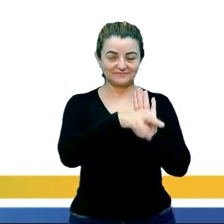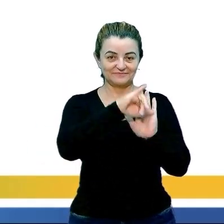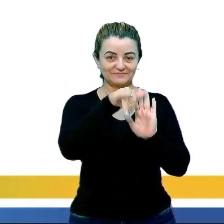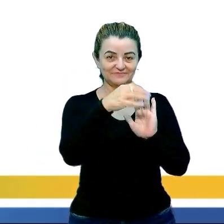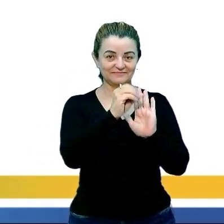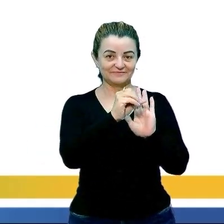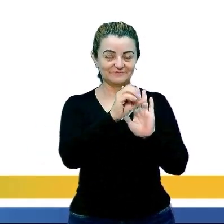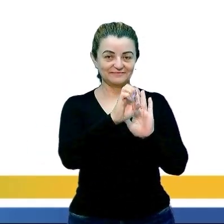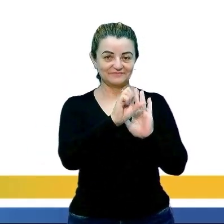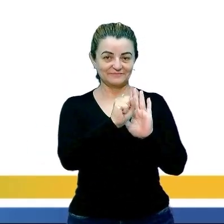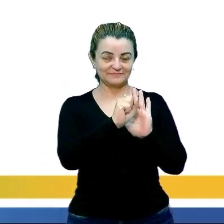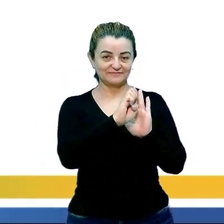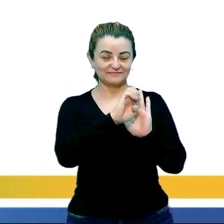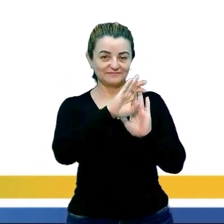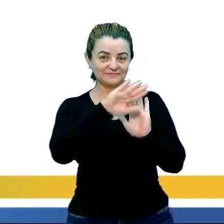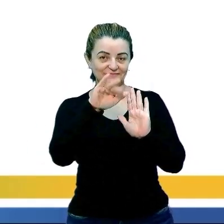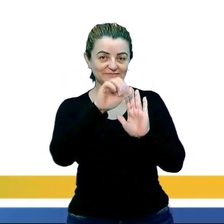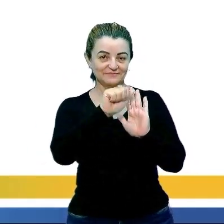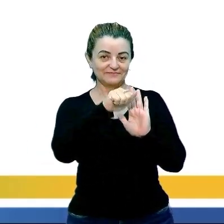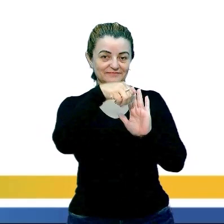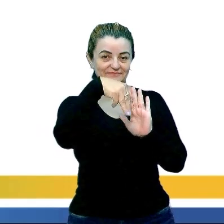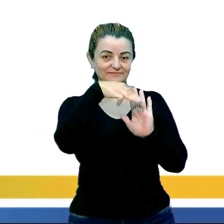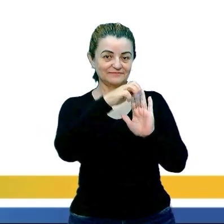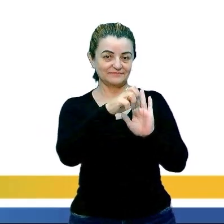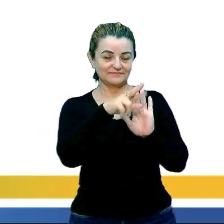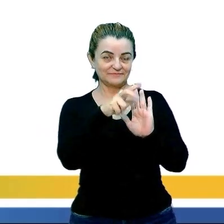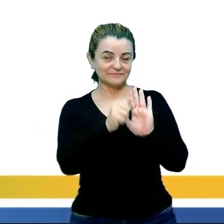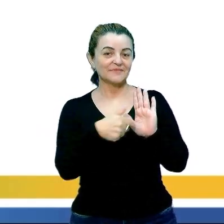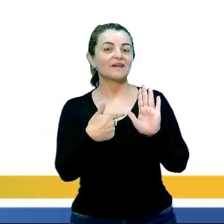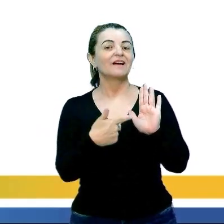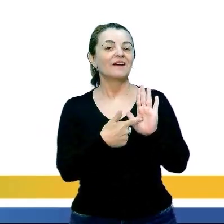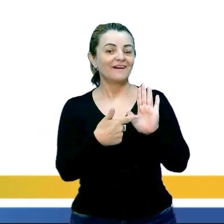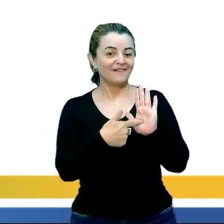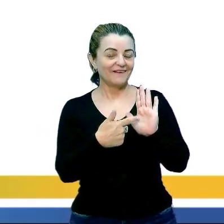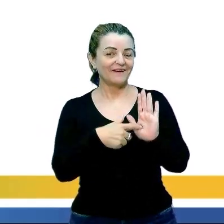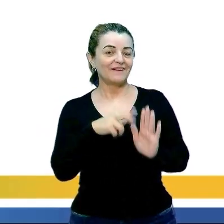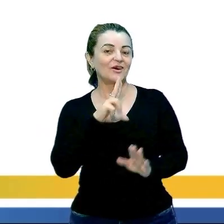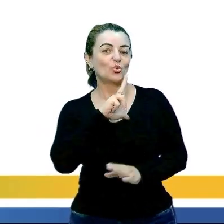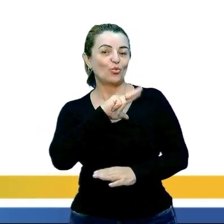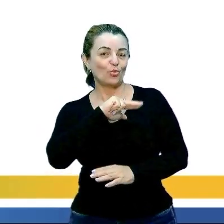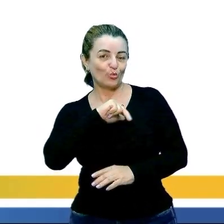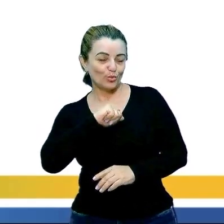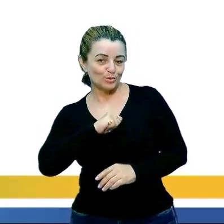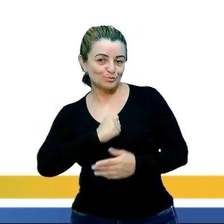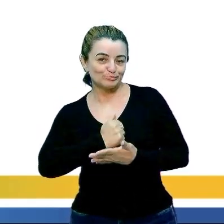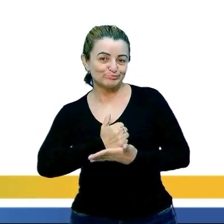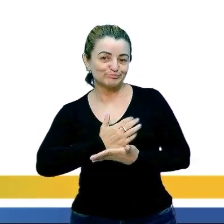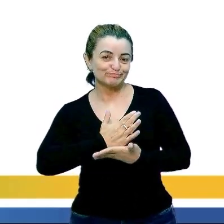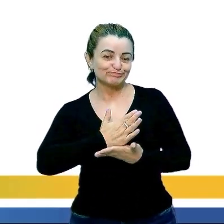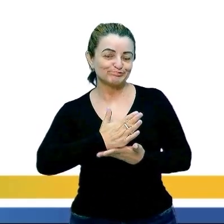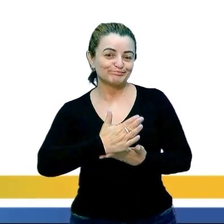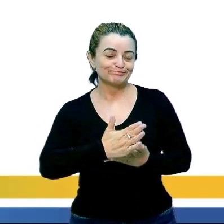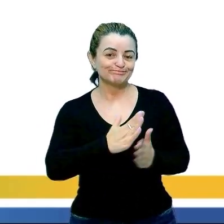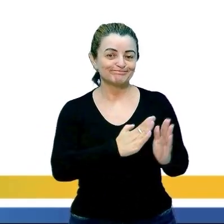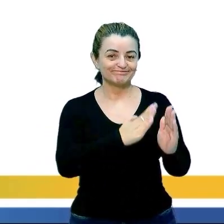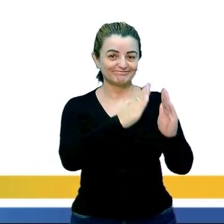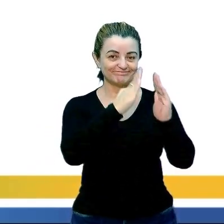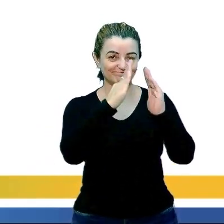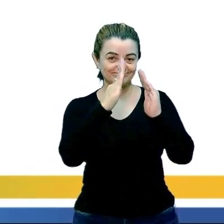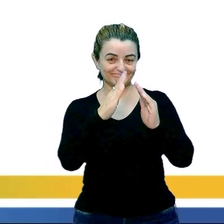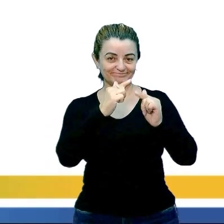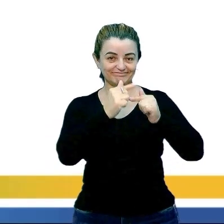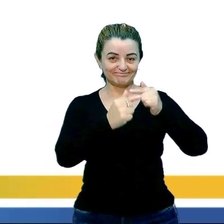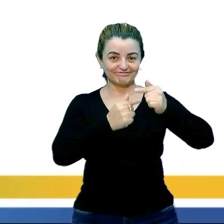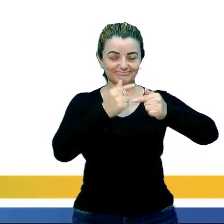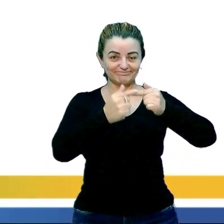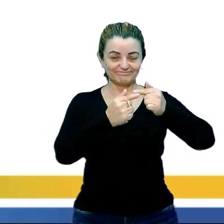de Almeida. Essa aí é a prosa, o romance que dá início à segunda fase, a segunda geração